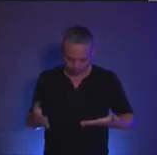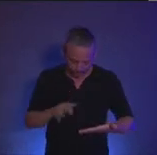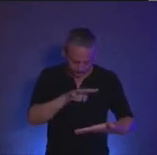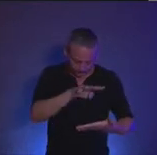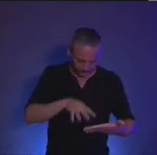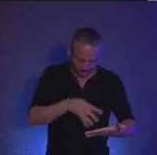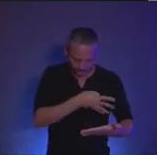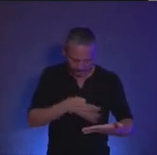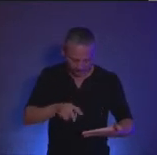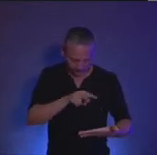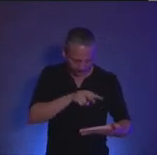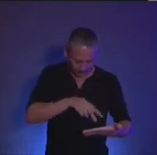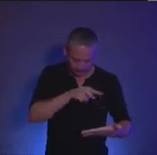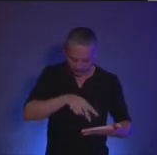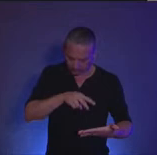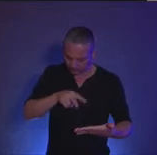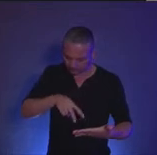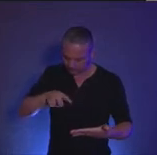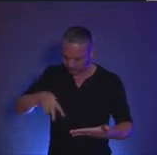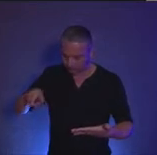todas as informações,